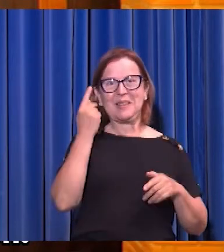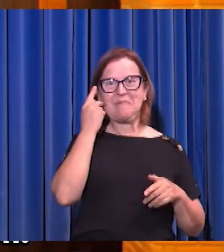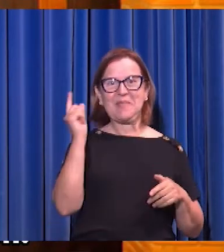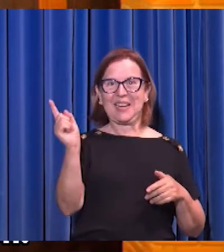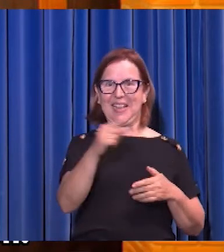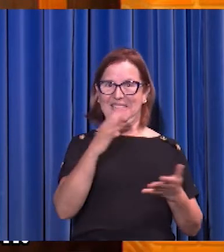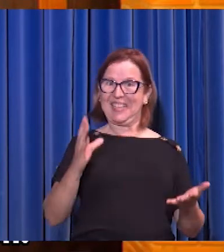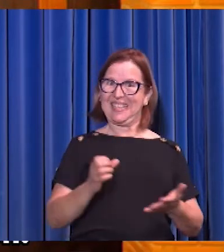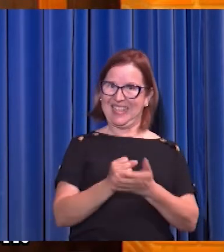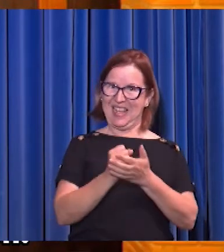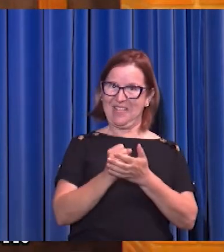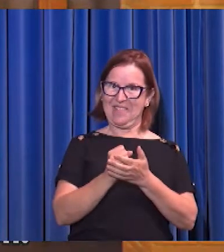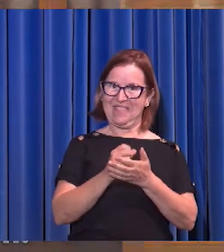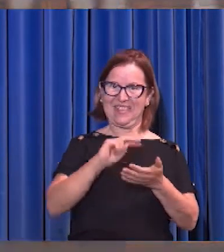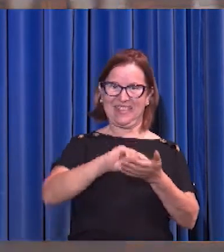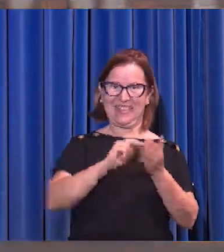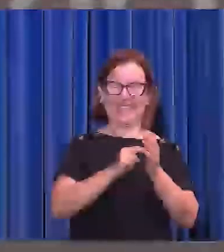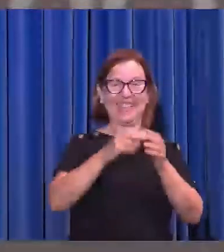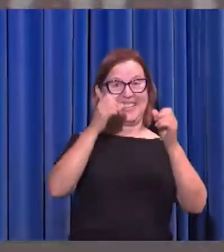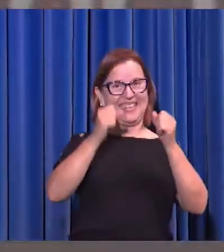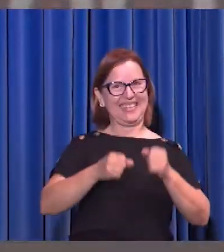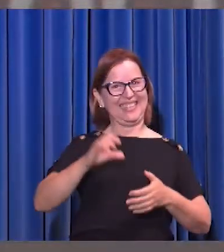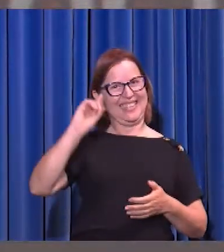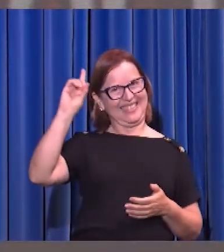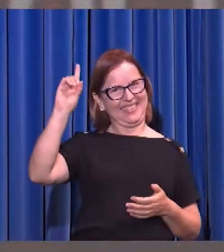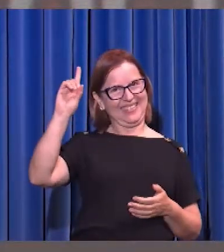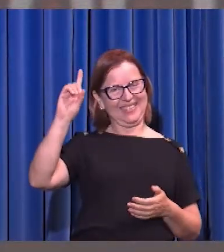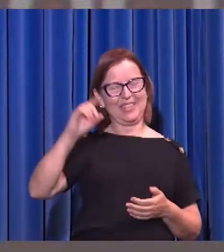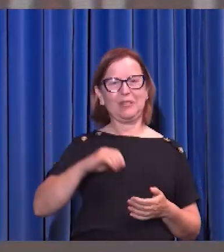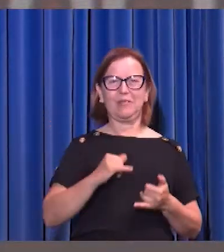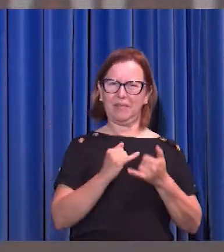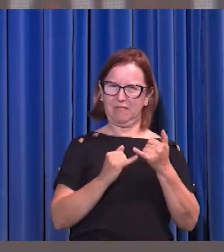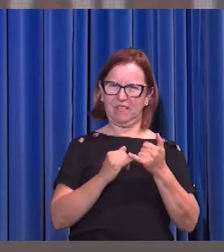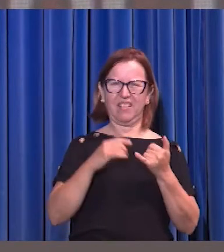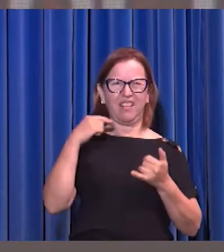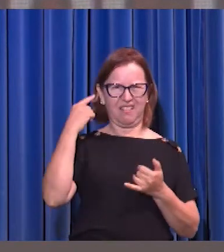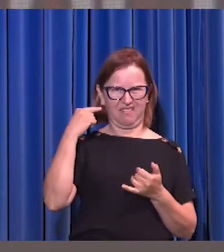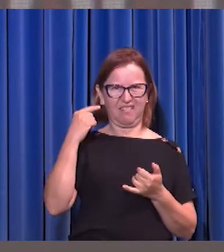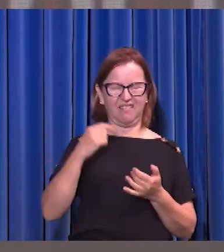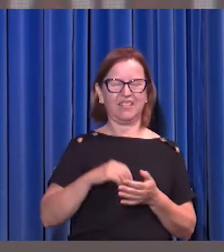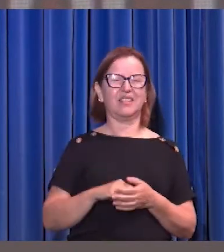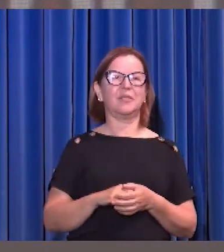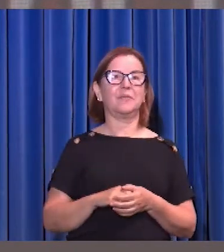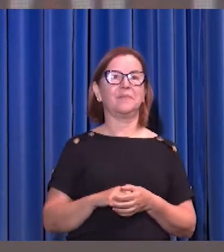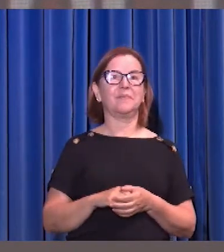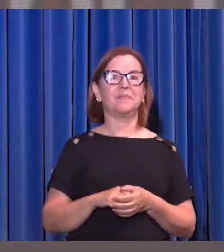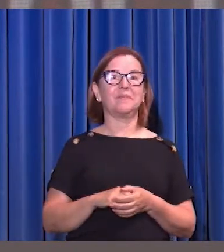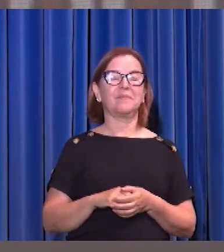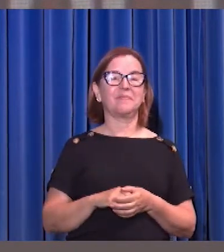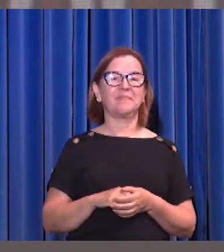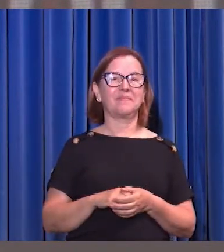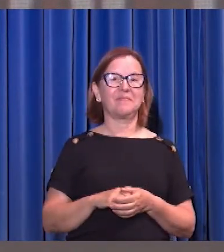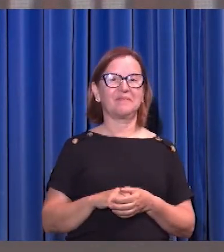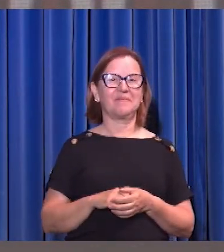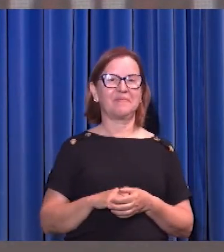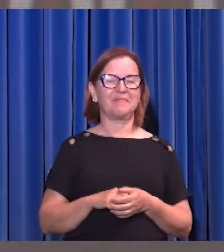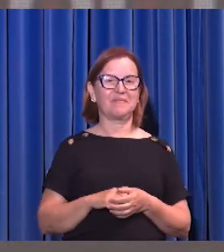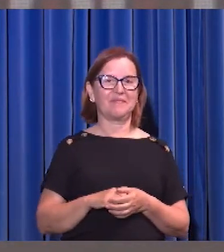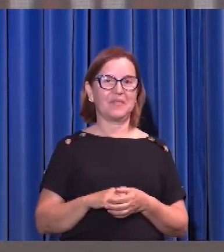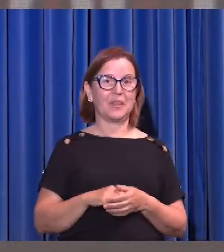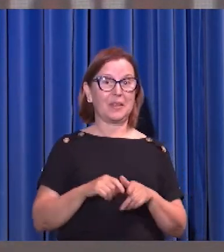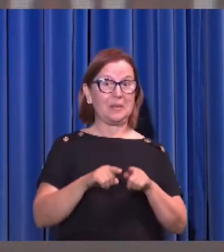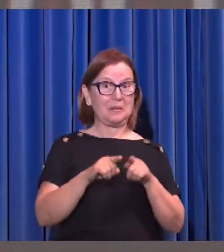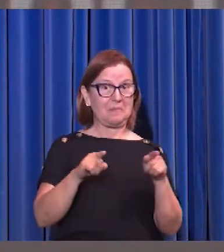Deus. É loucura? É. O que nós vamos fazer? Você